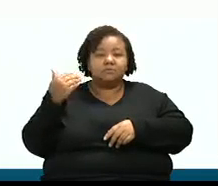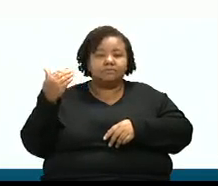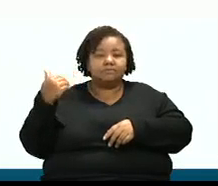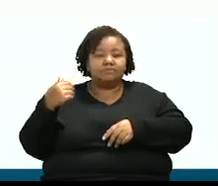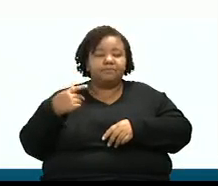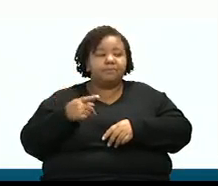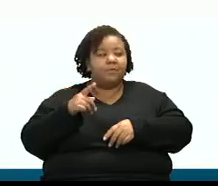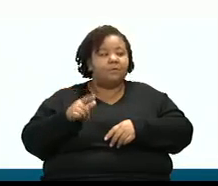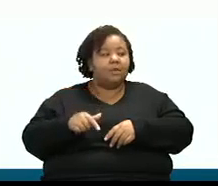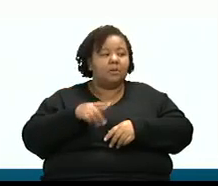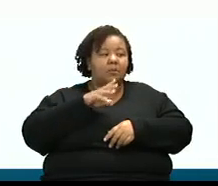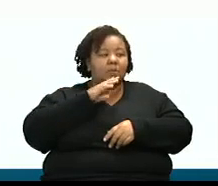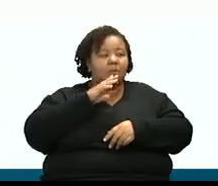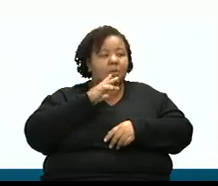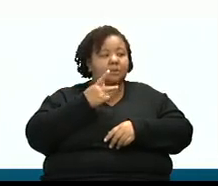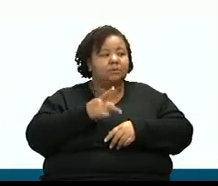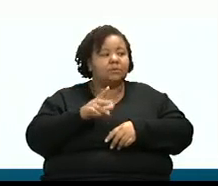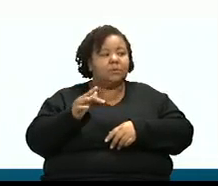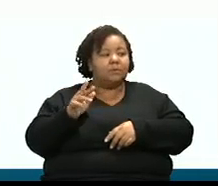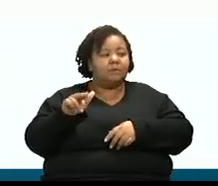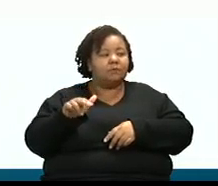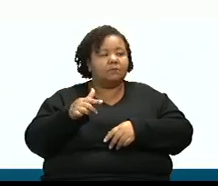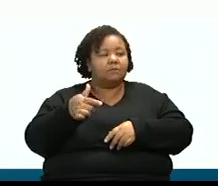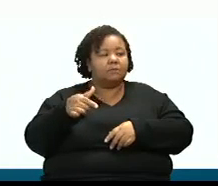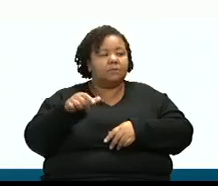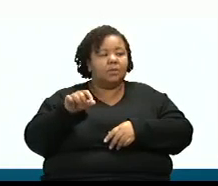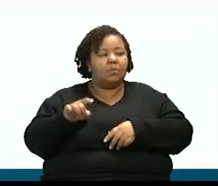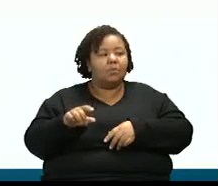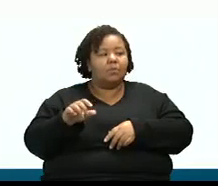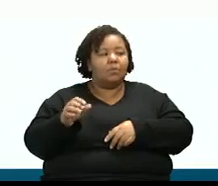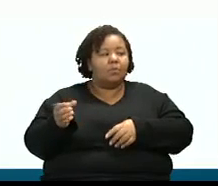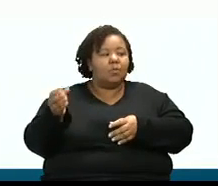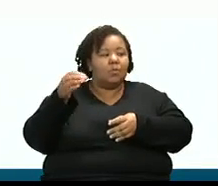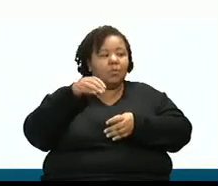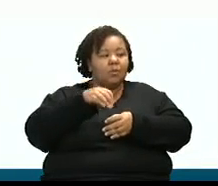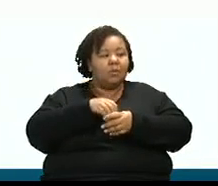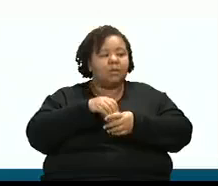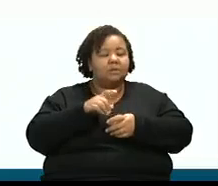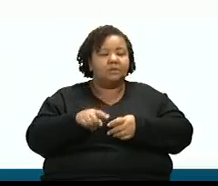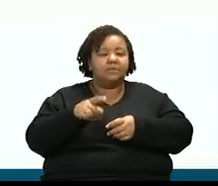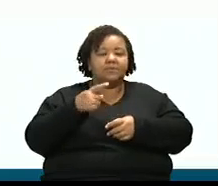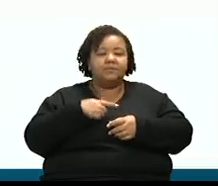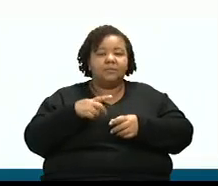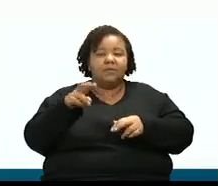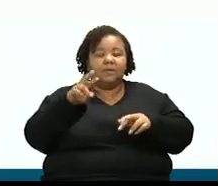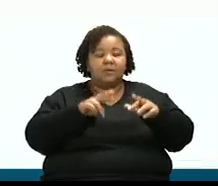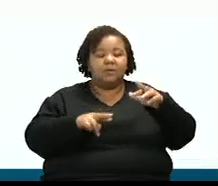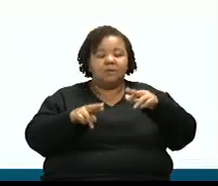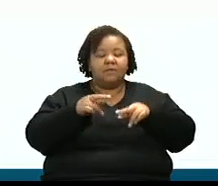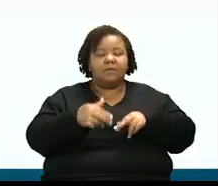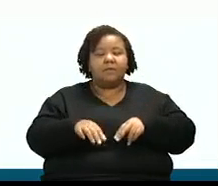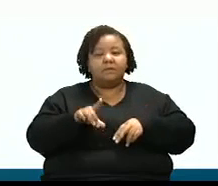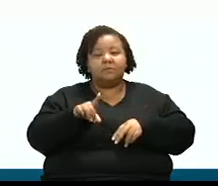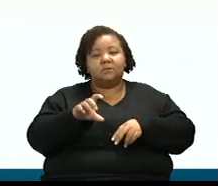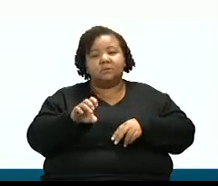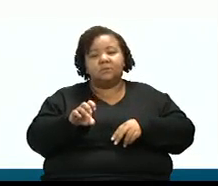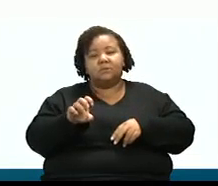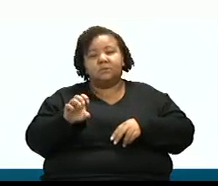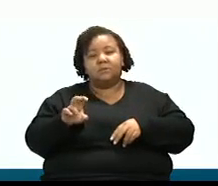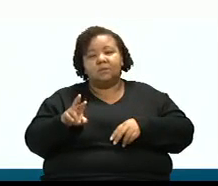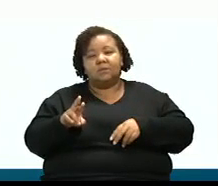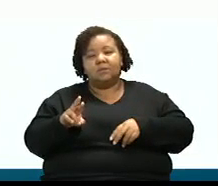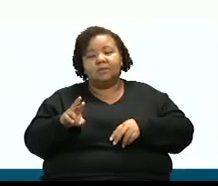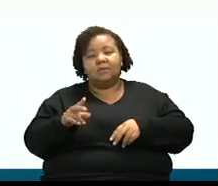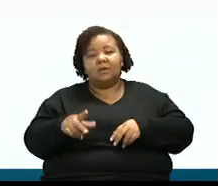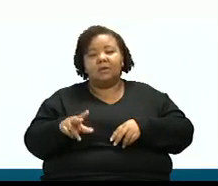campo, conheço as suas funções componentes, eu avalio as derivadas parciais. Quando